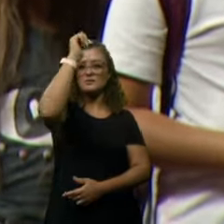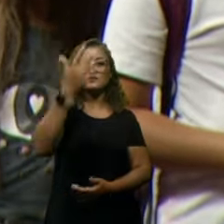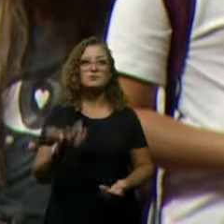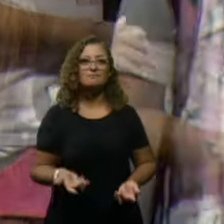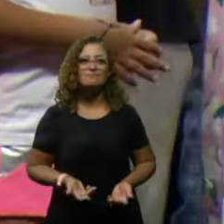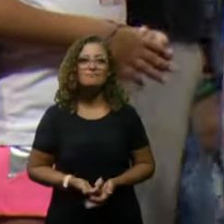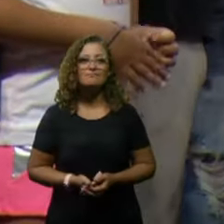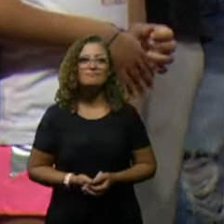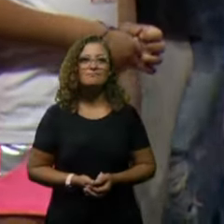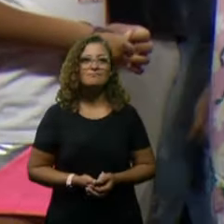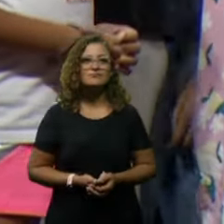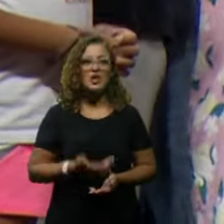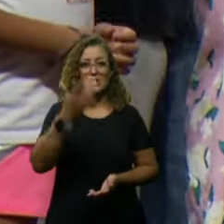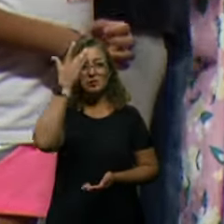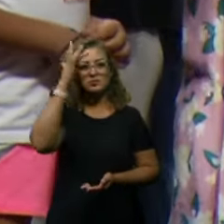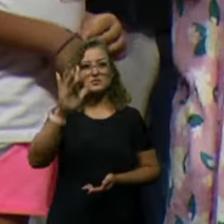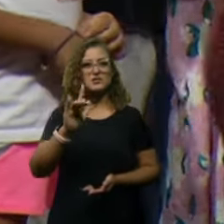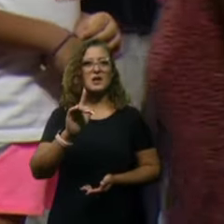na China